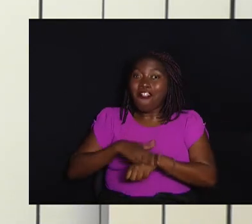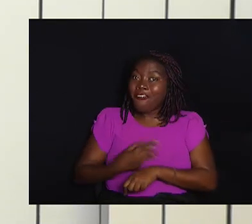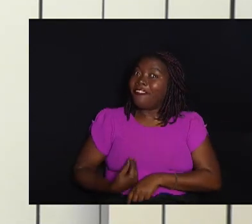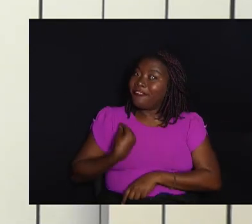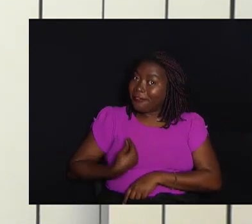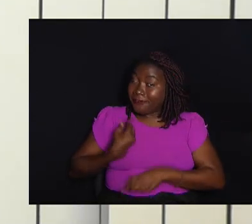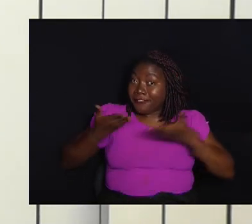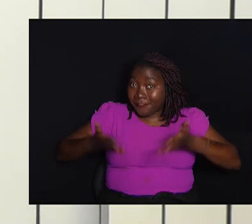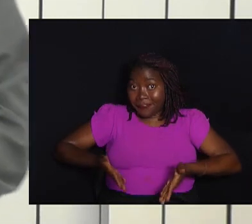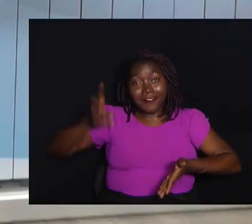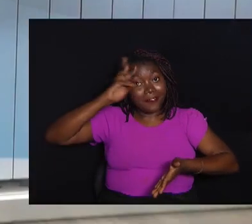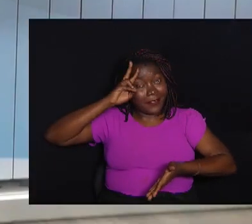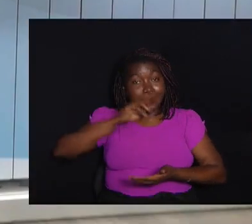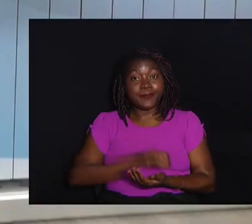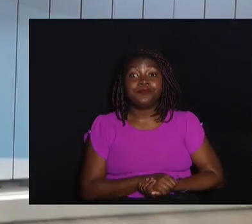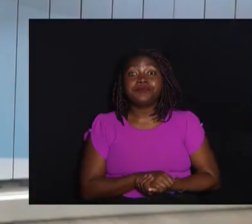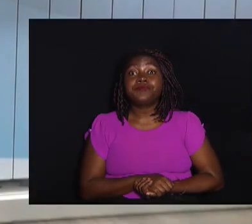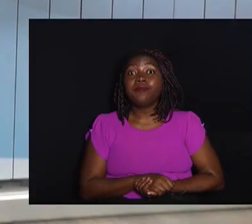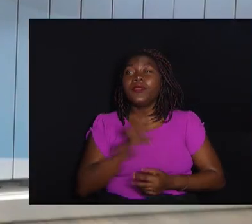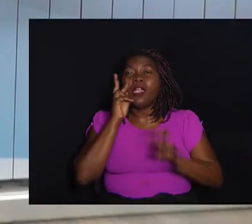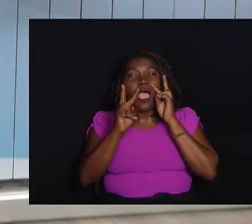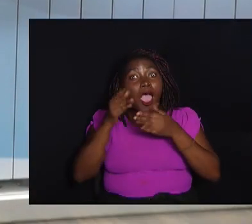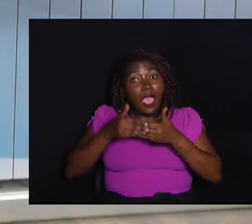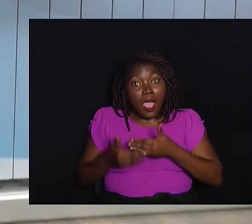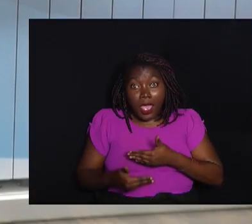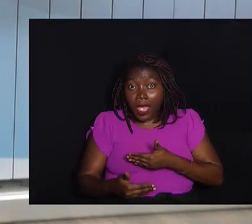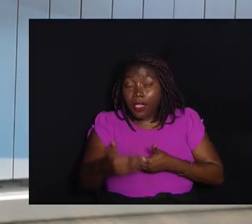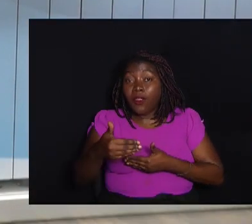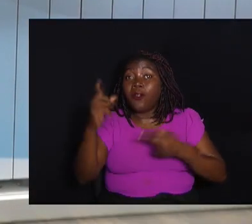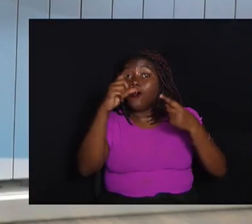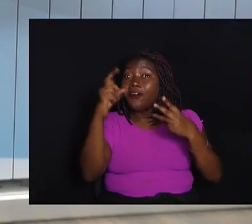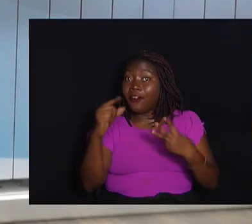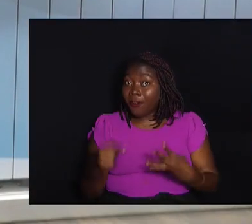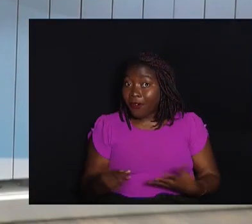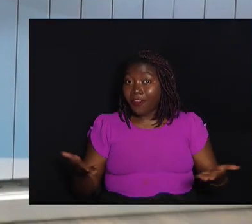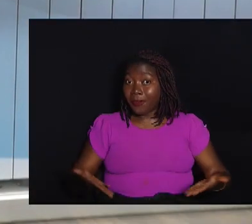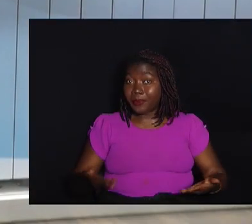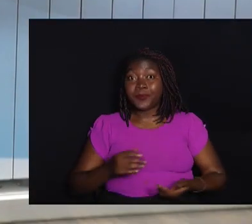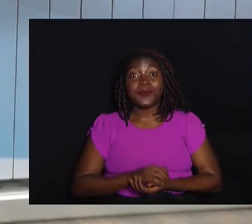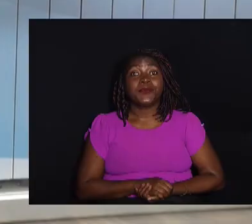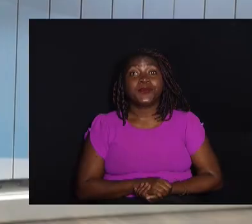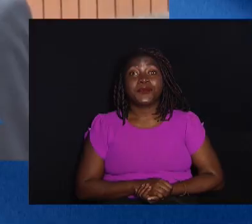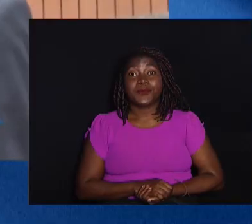vivo nesta segundona. Confira a partir de agora os destaques de hoje.